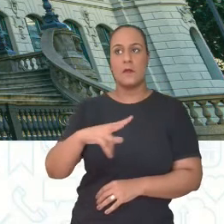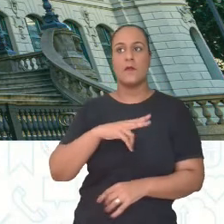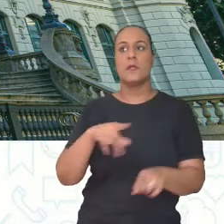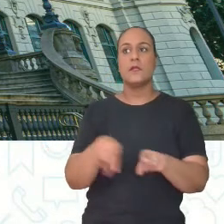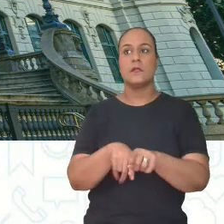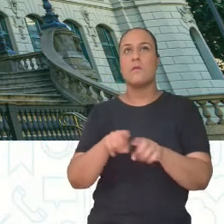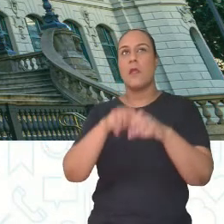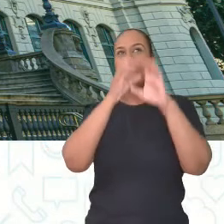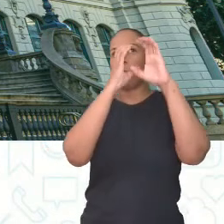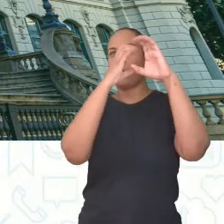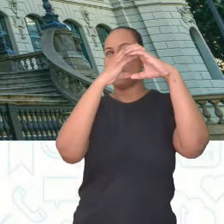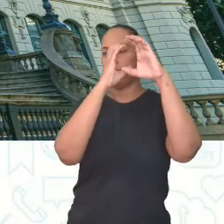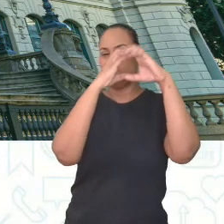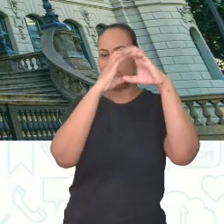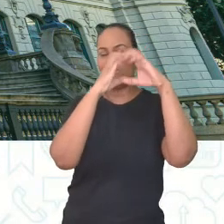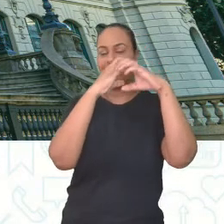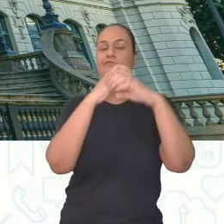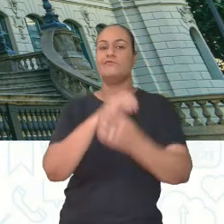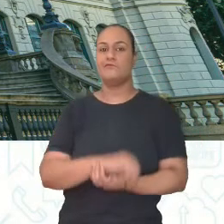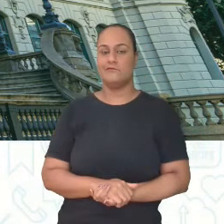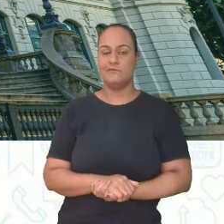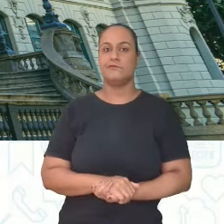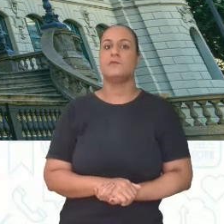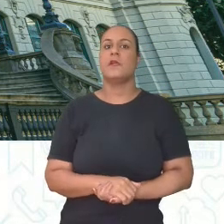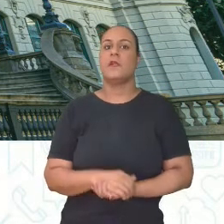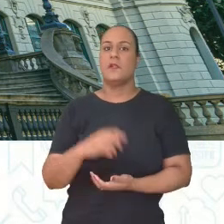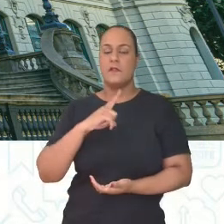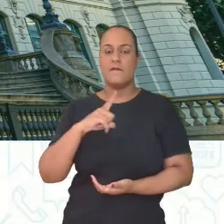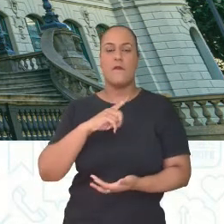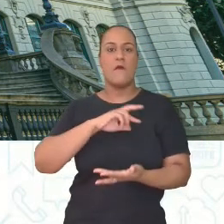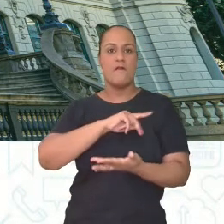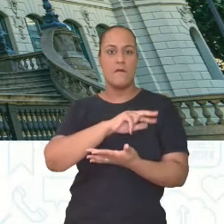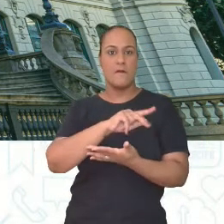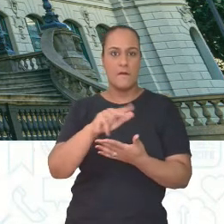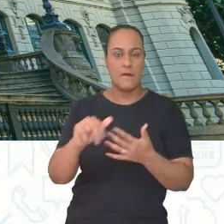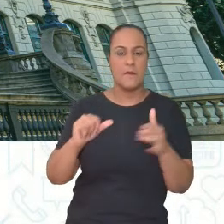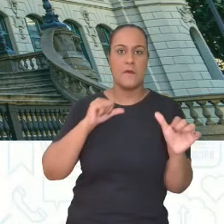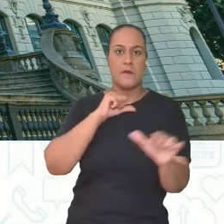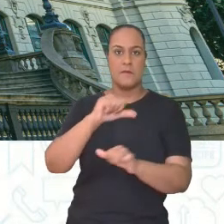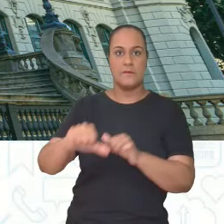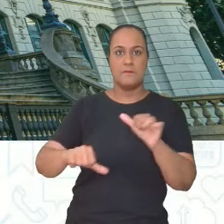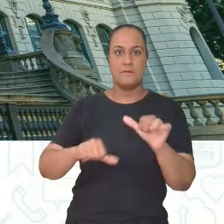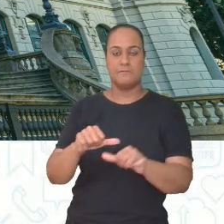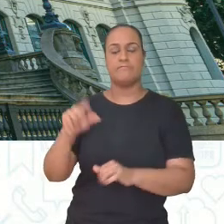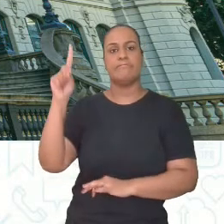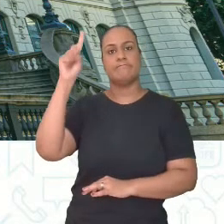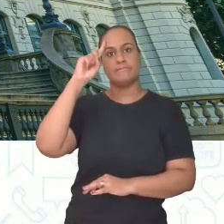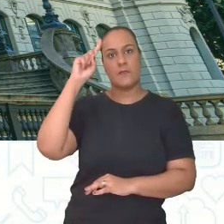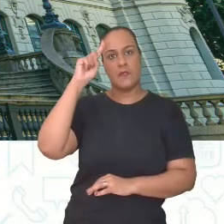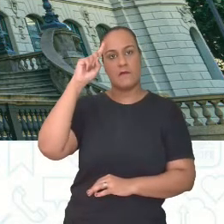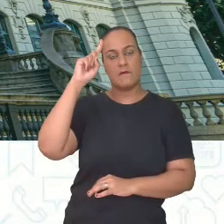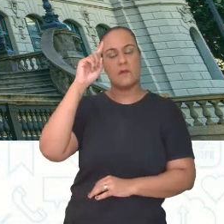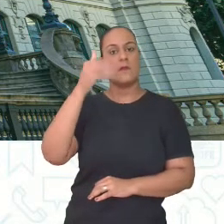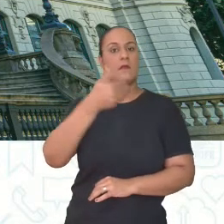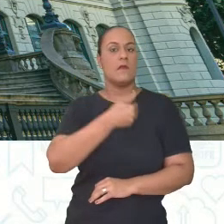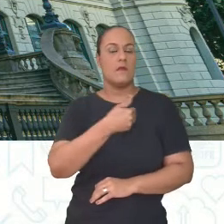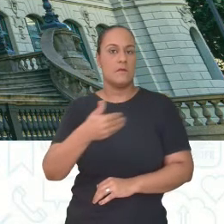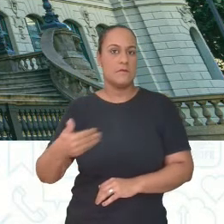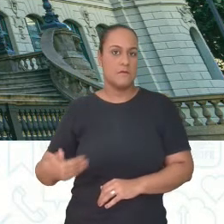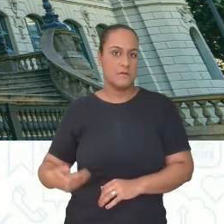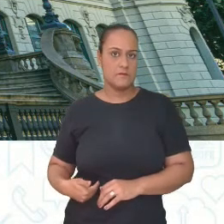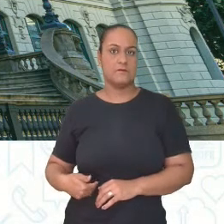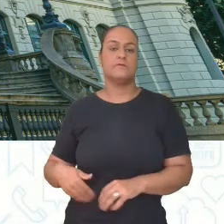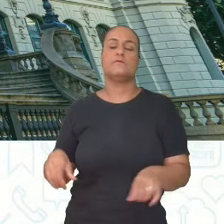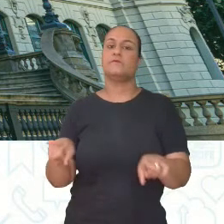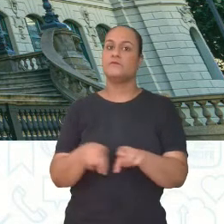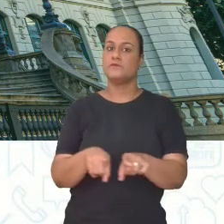Astronômico. Então, eles trouxeram, né, muitas mudanças no cotidiano, na vida pública